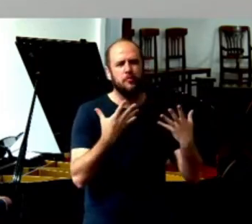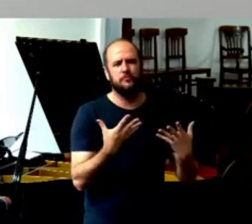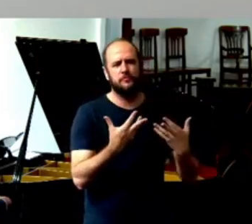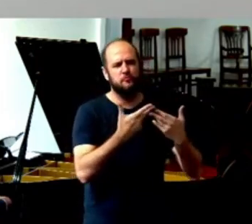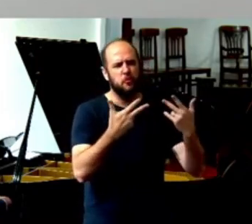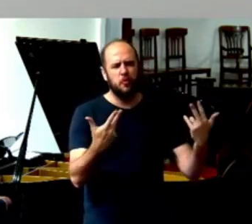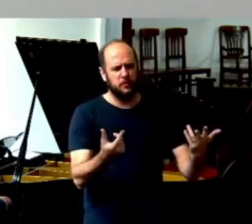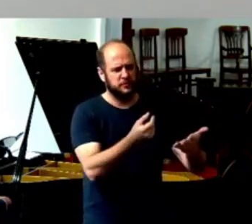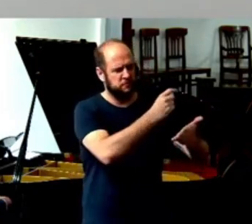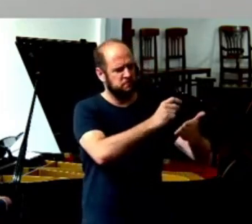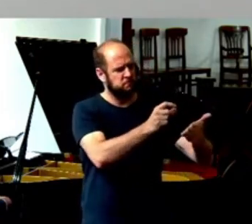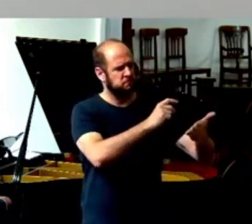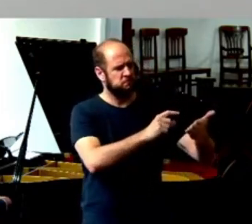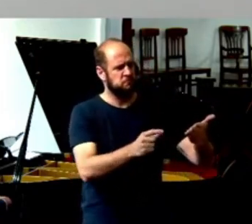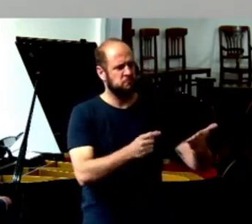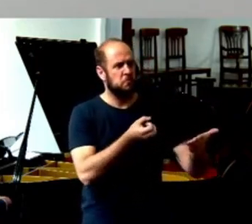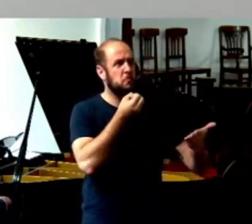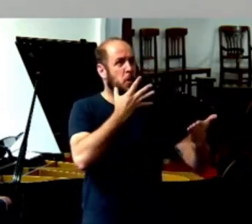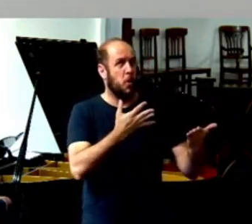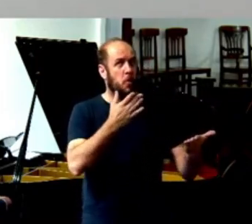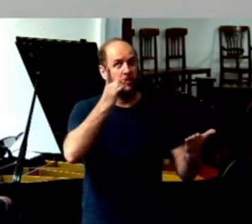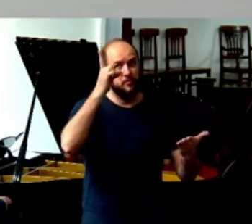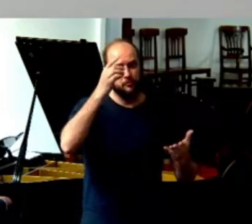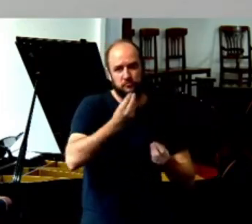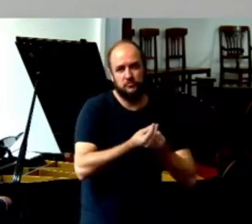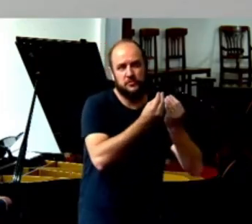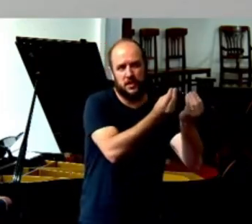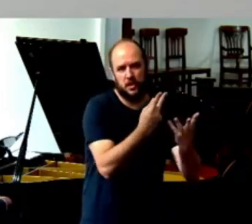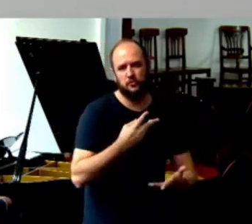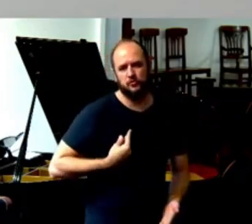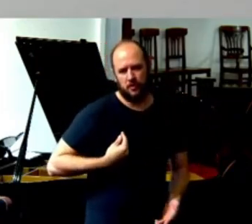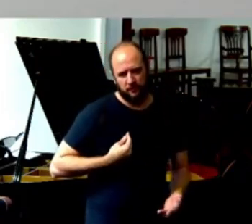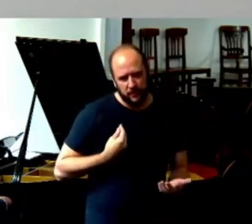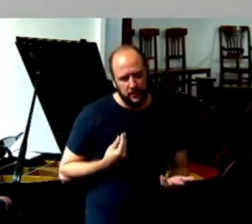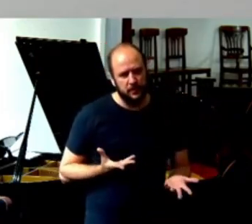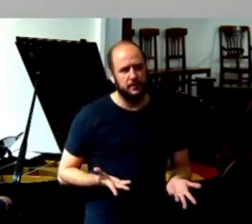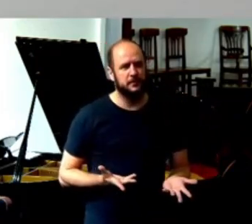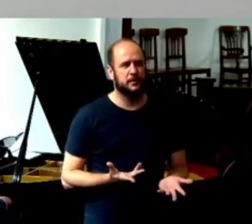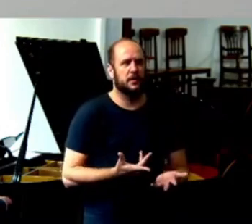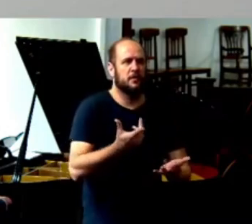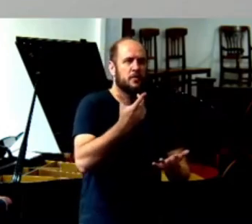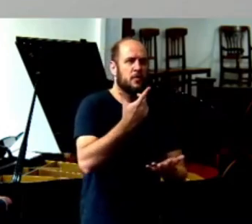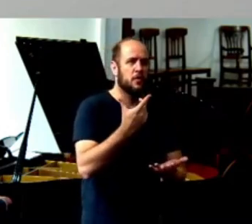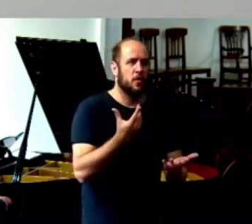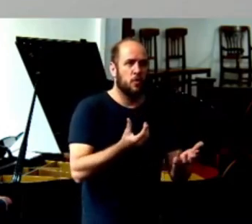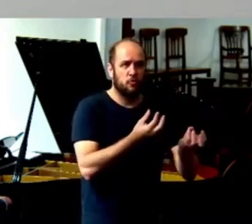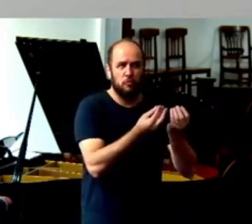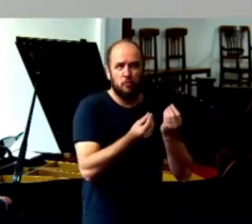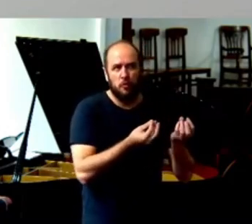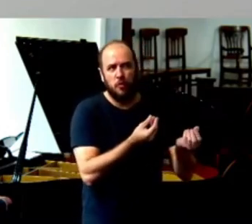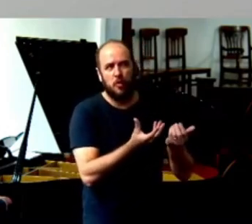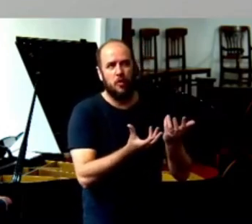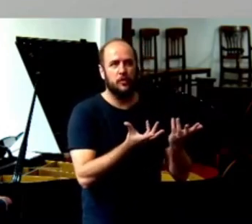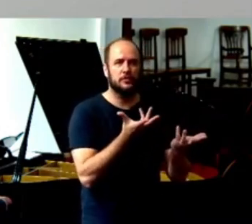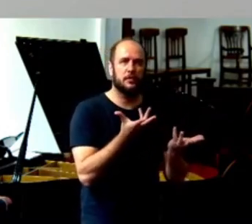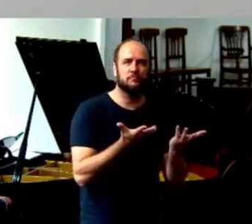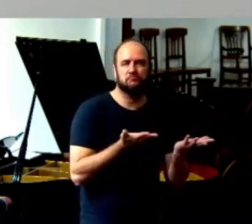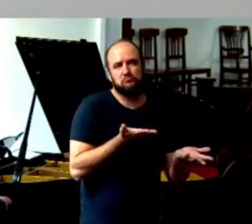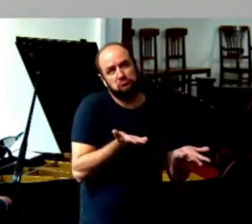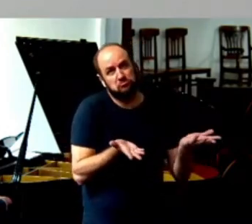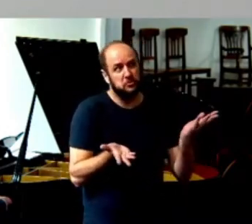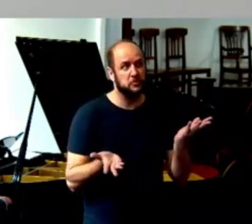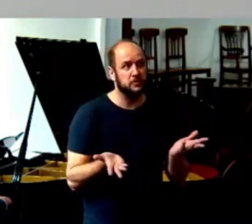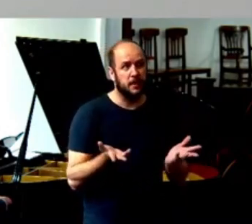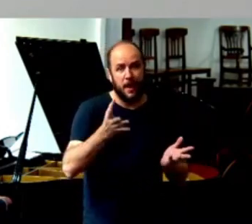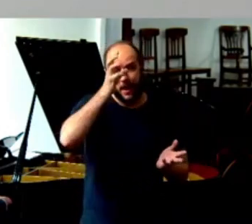Aquelas coisas boas que você sabe que Deus deu para você, aquelas qualidades talvez que